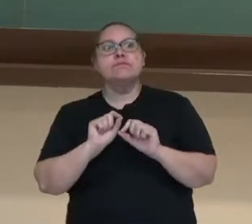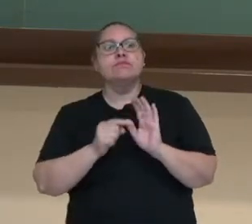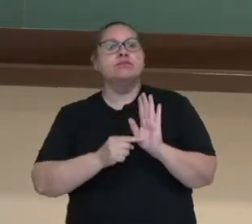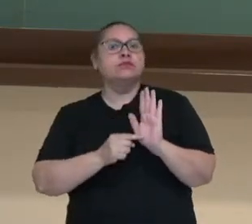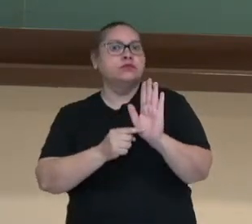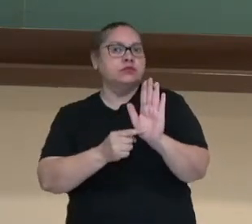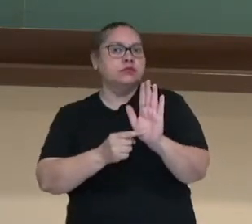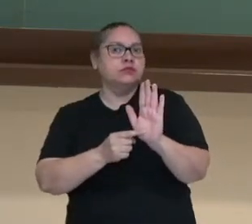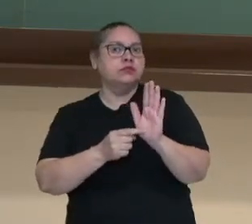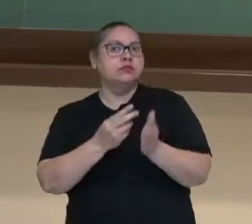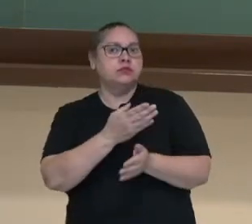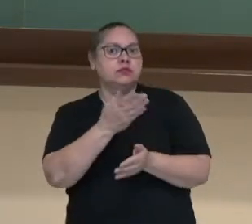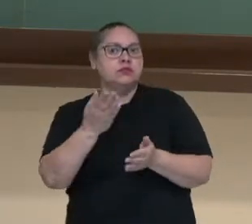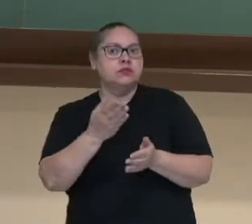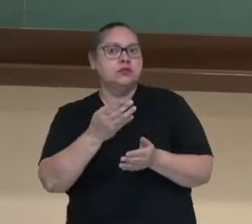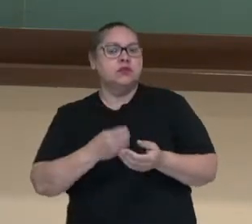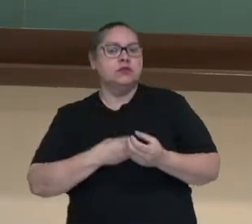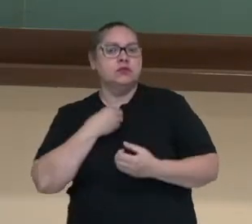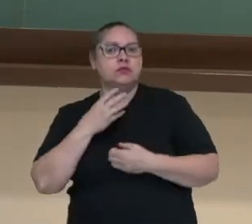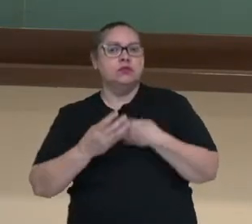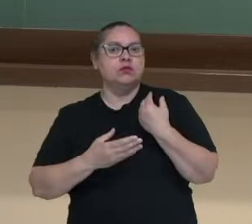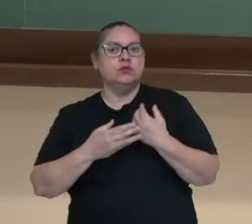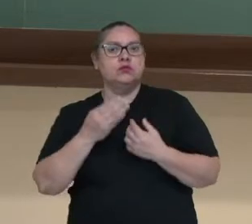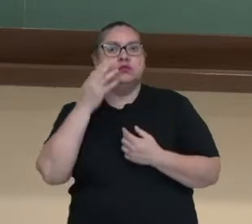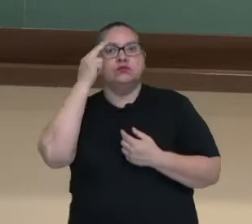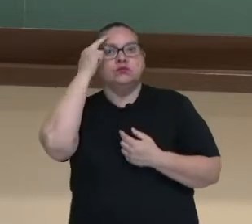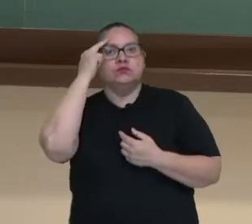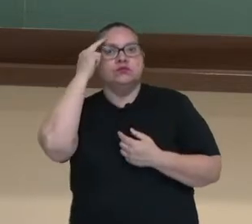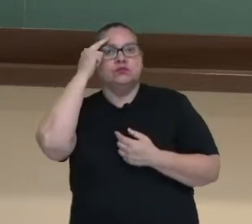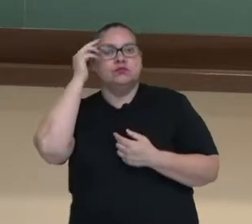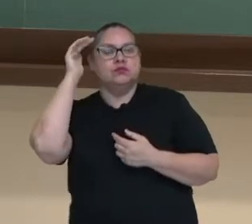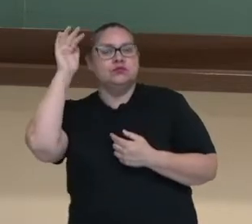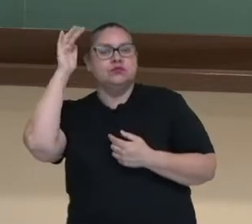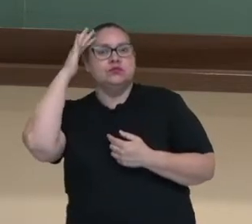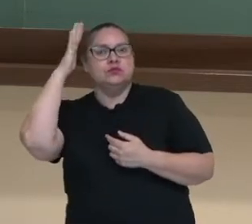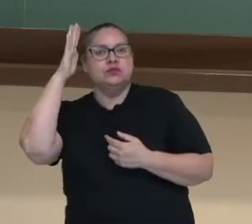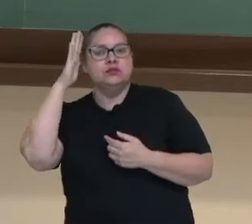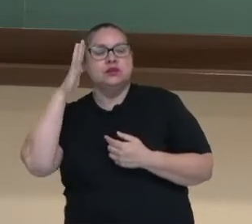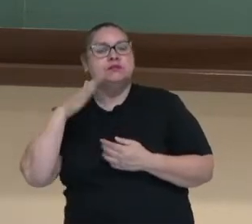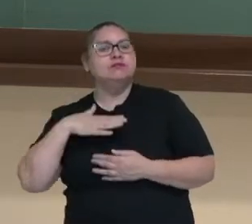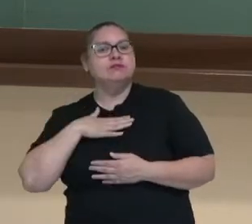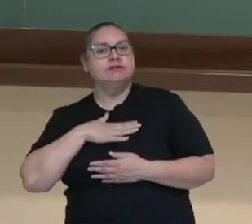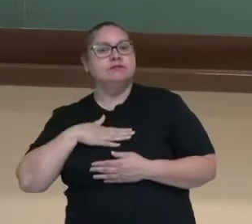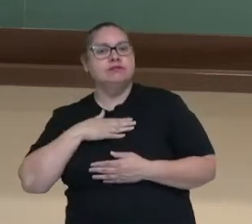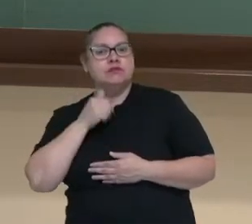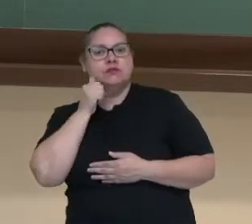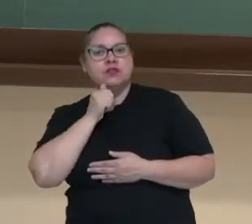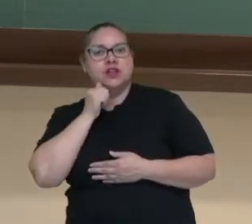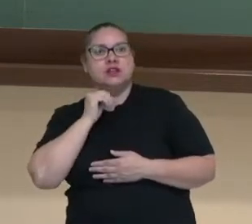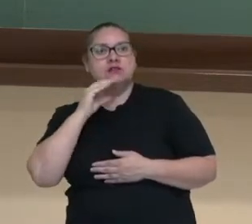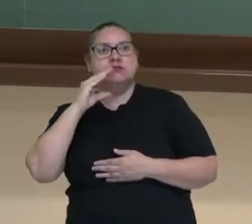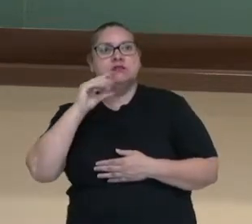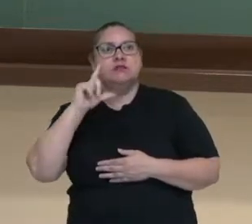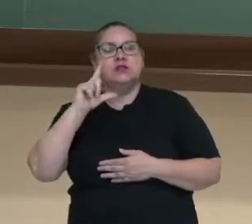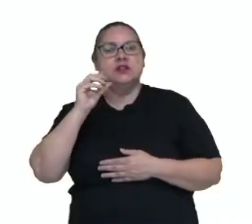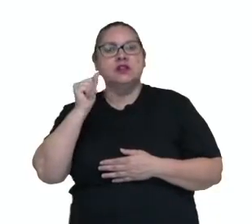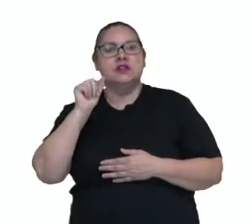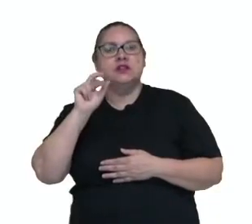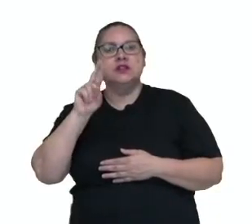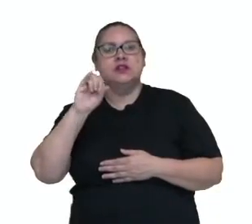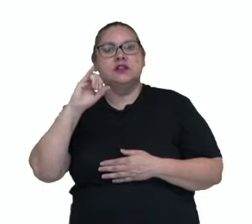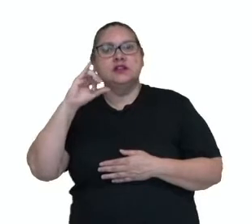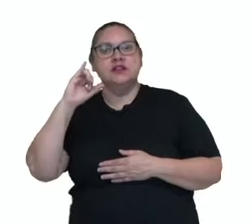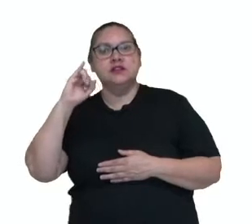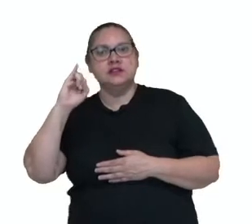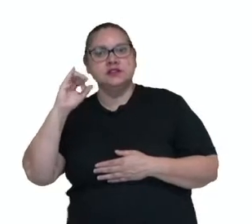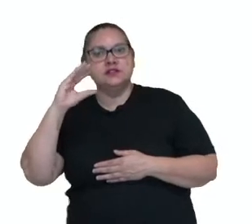apresento a você o poema O Sonho, da queridíssima Clarice Lispector. Vamos à